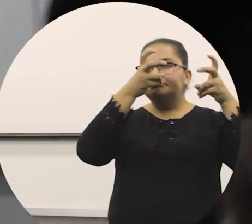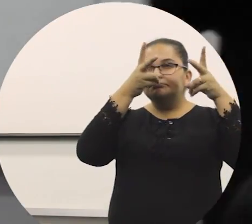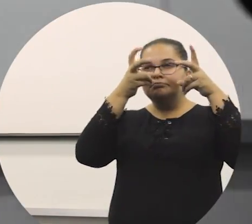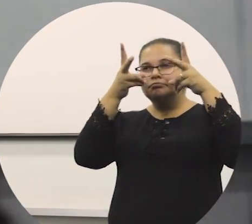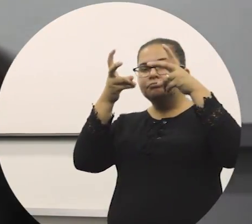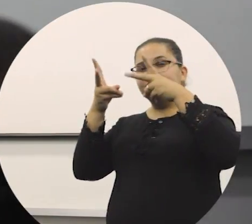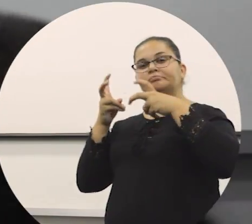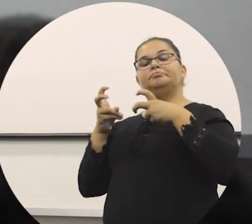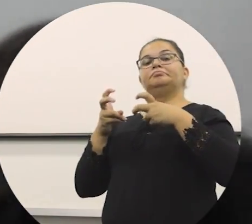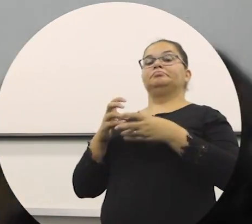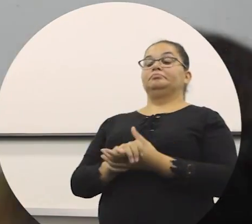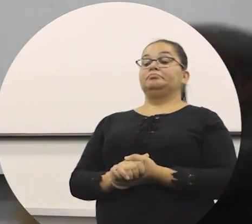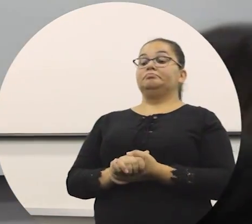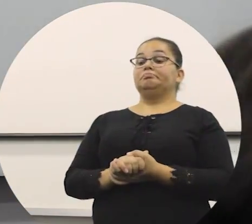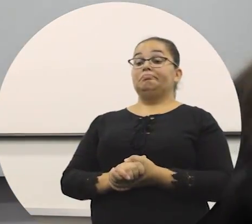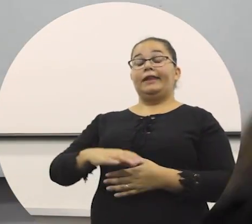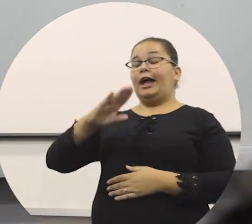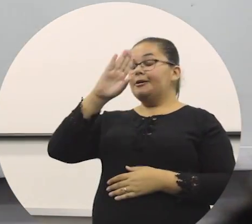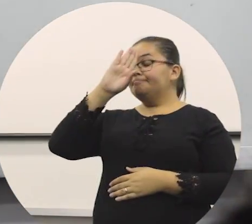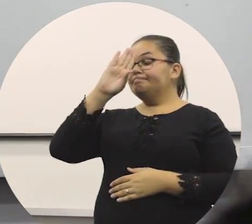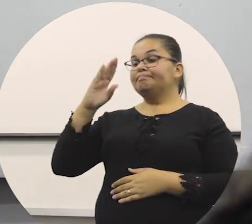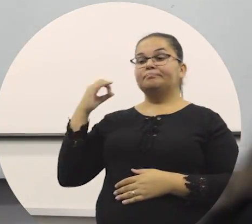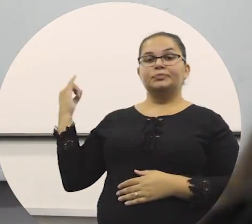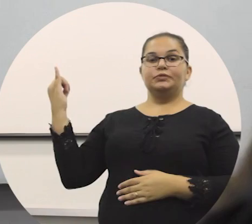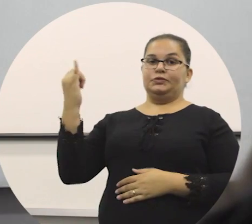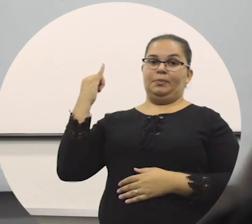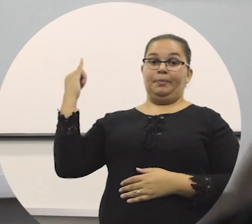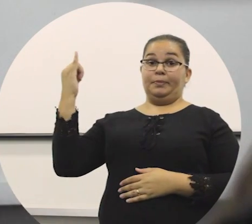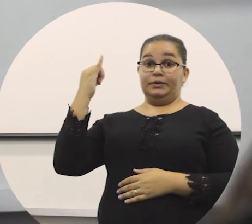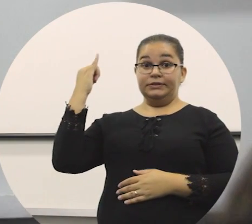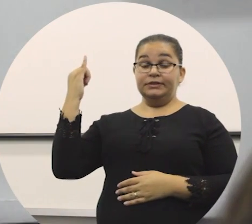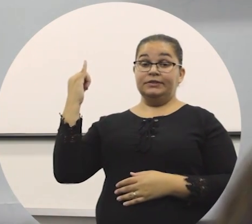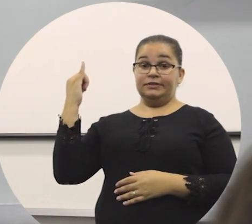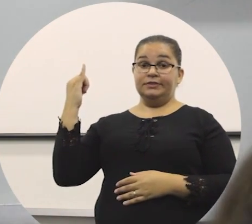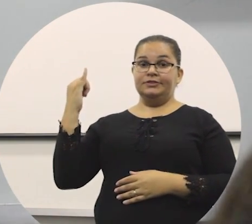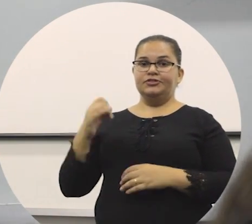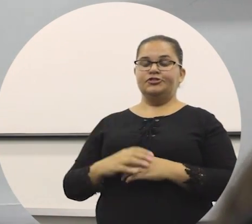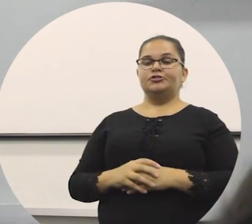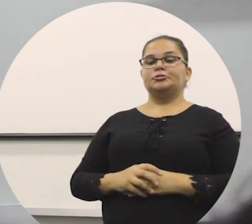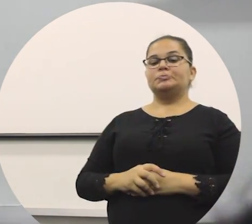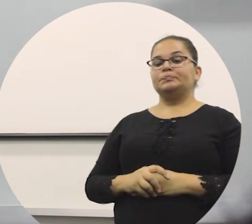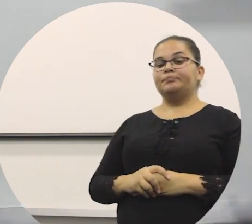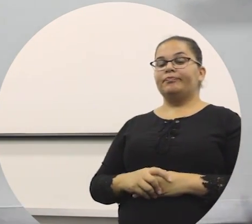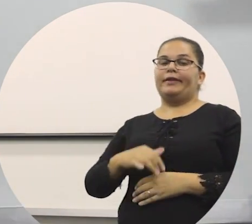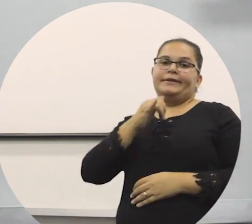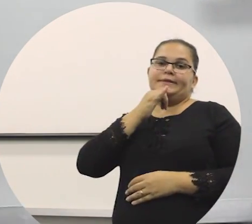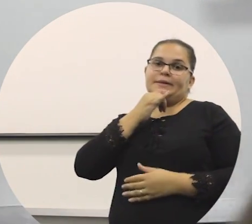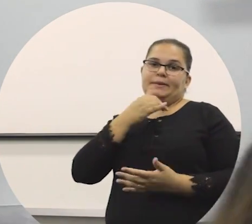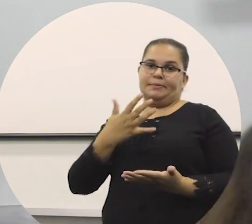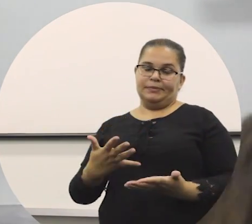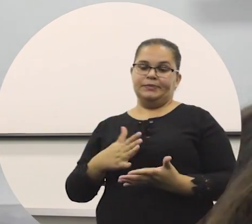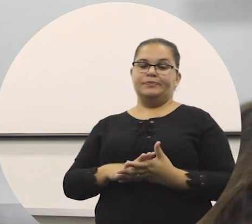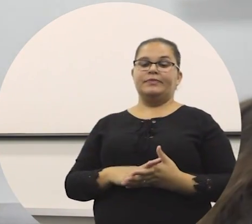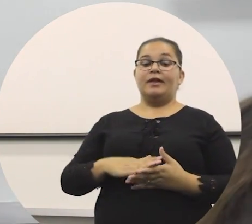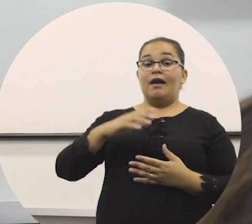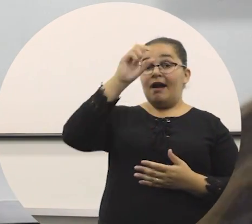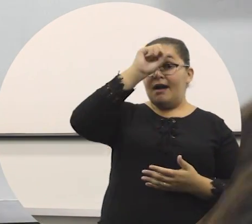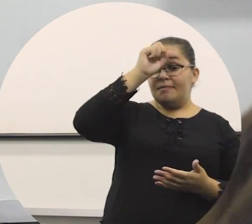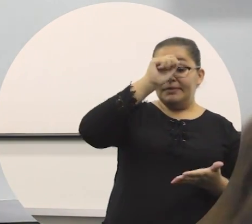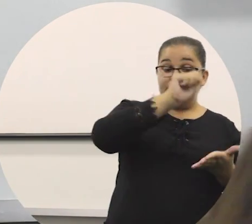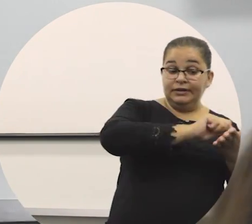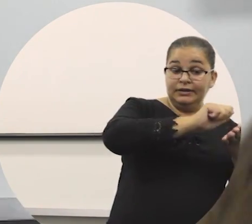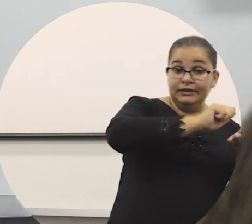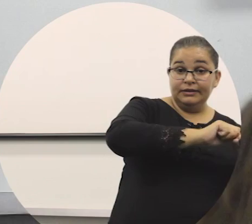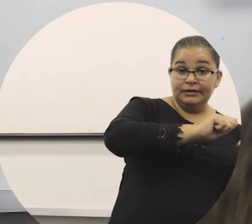imprescindível para, inclusive, processos que são processos mais formais, por exemplo, de aprendizado de